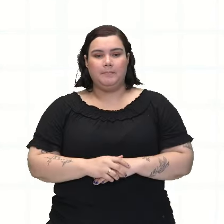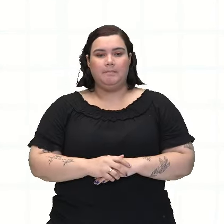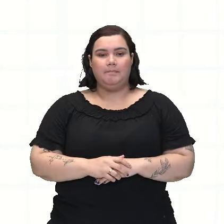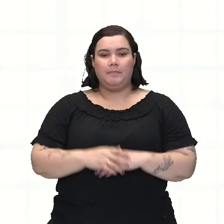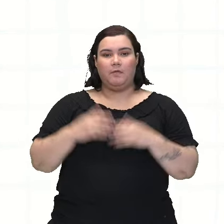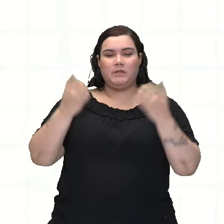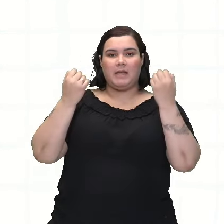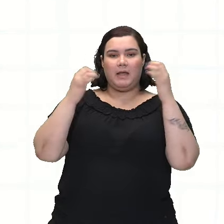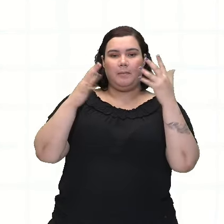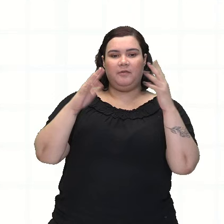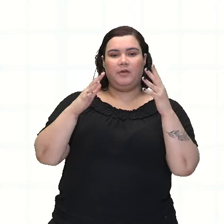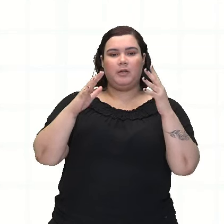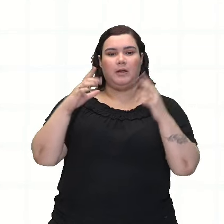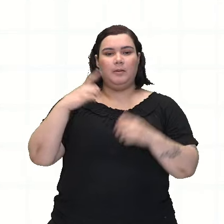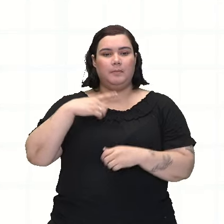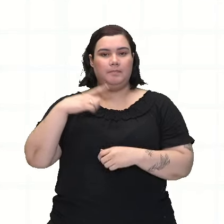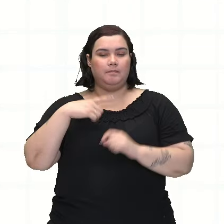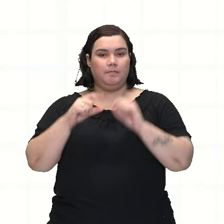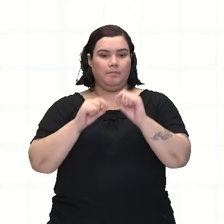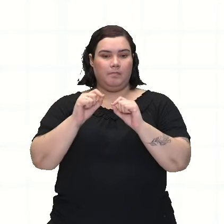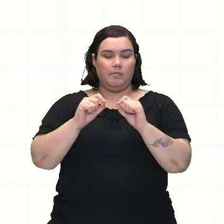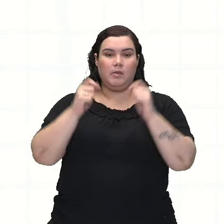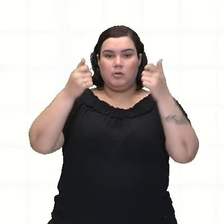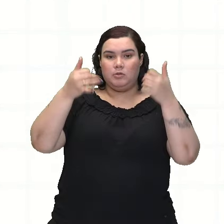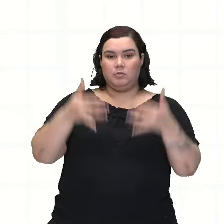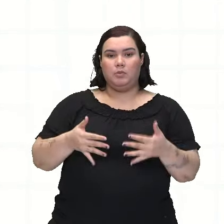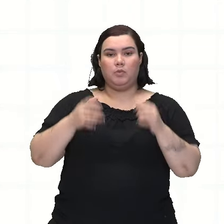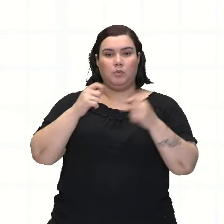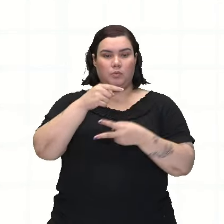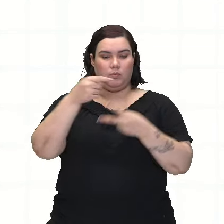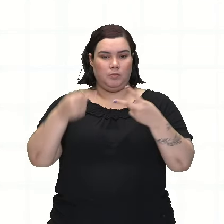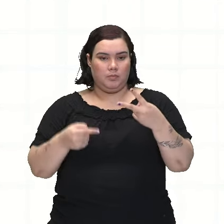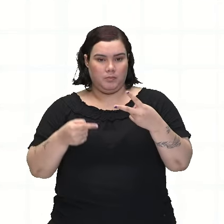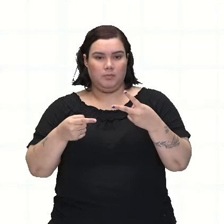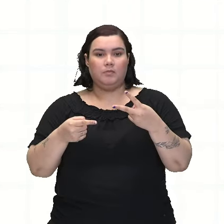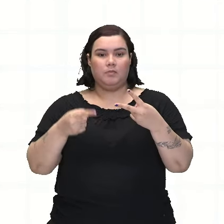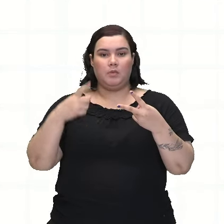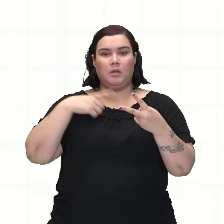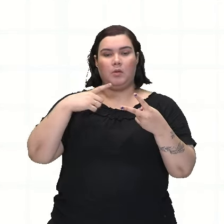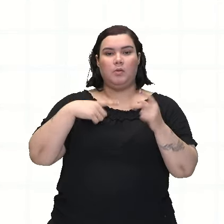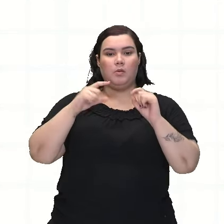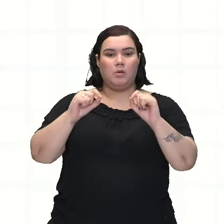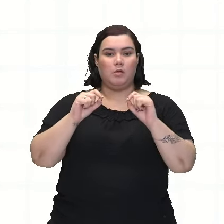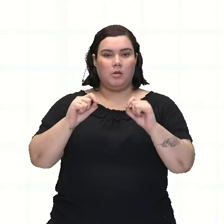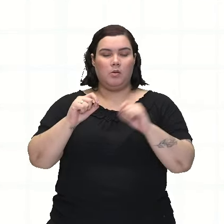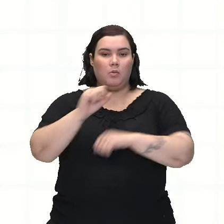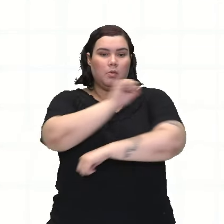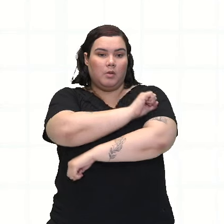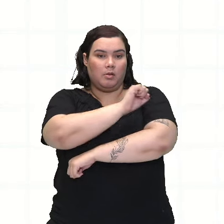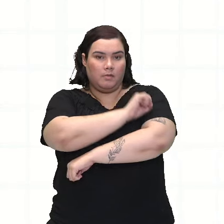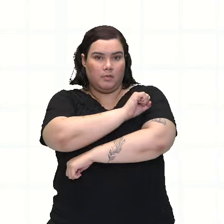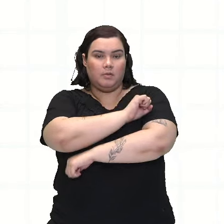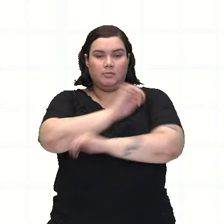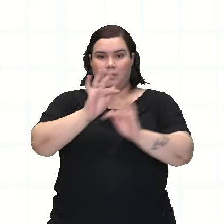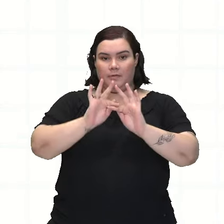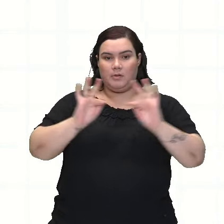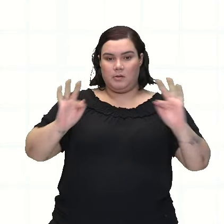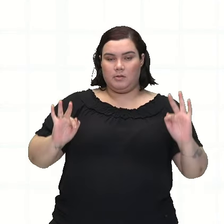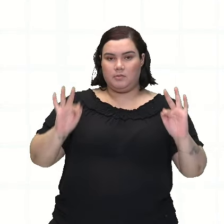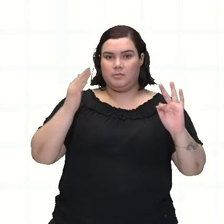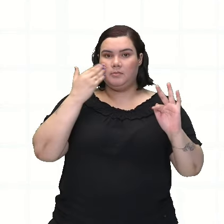aqui, turma, eu falei de vocês 2 vezes. Aqui, 8º anos,